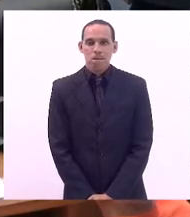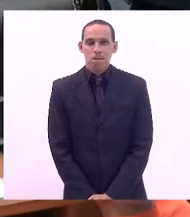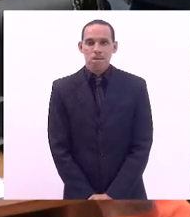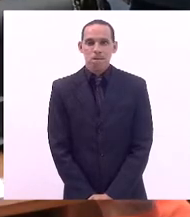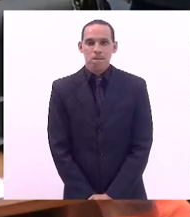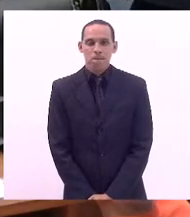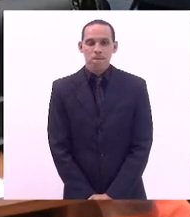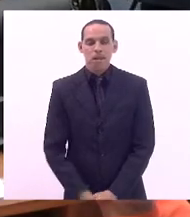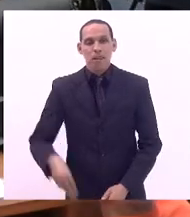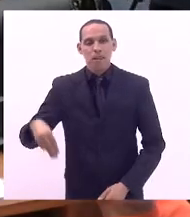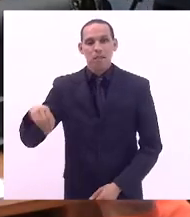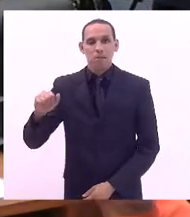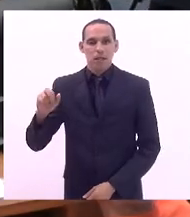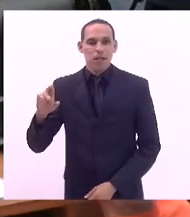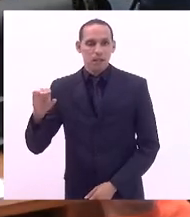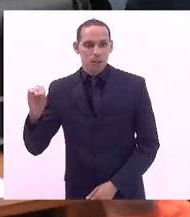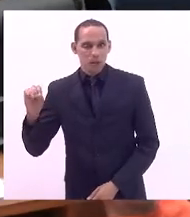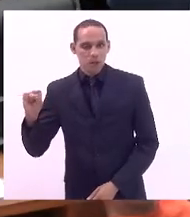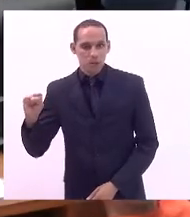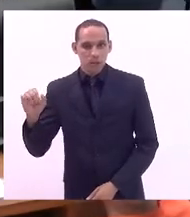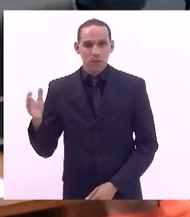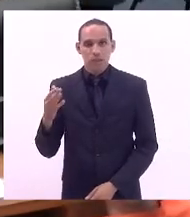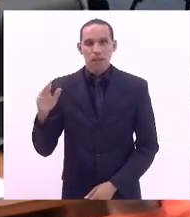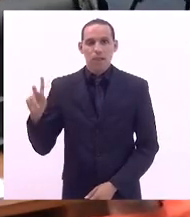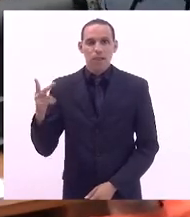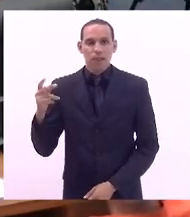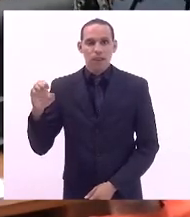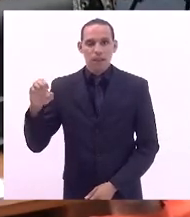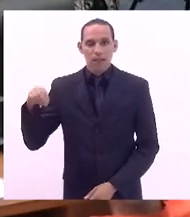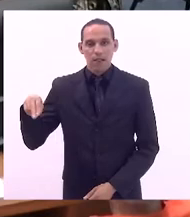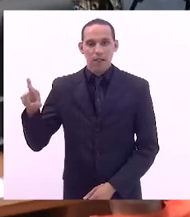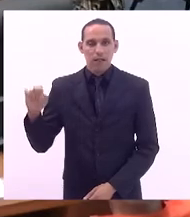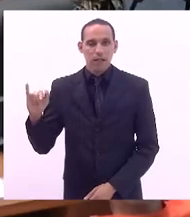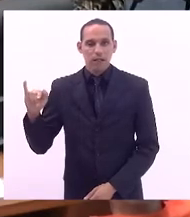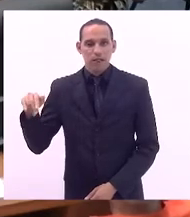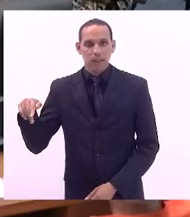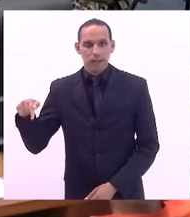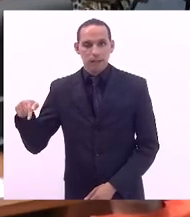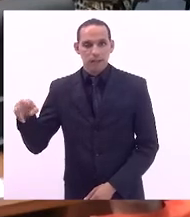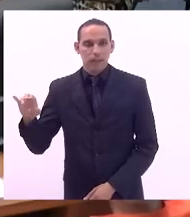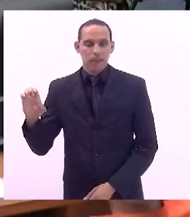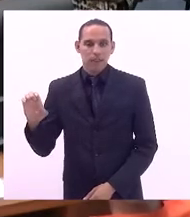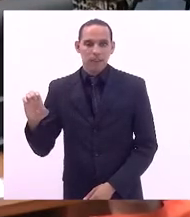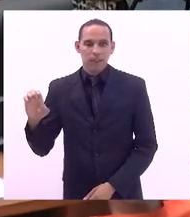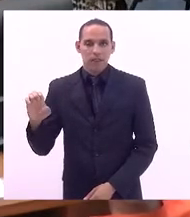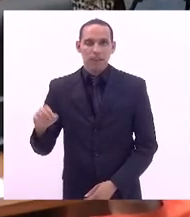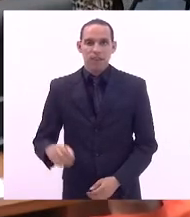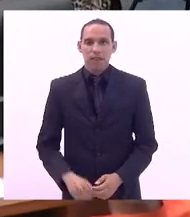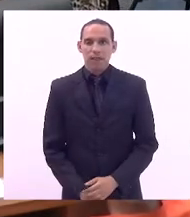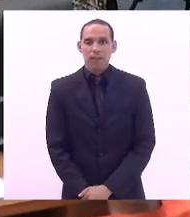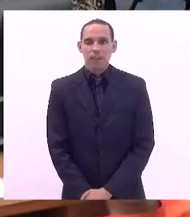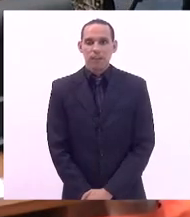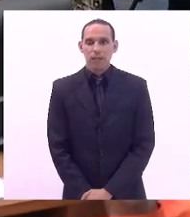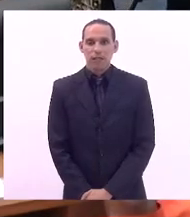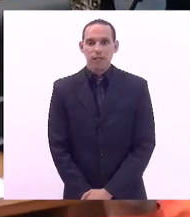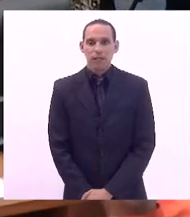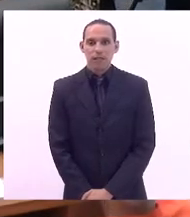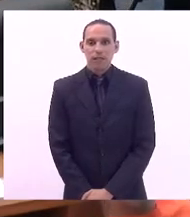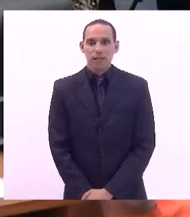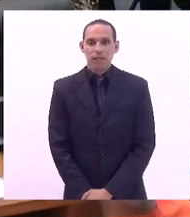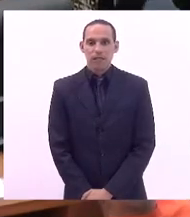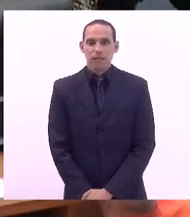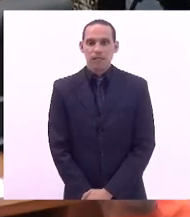eu tenho o Marcos Henrique Correia Jardim 1 E aí